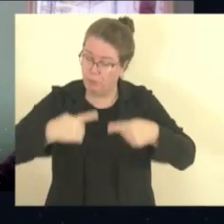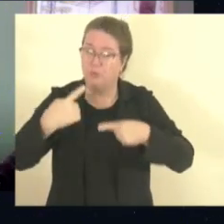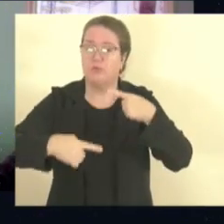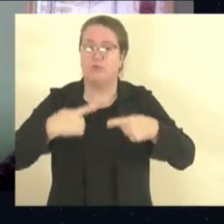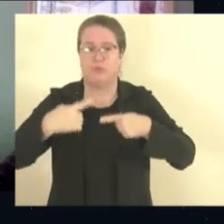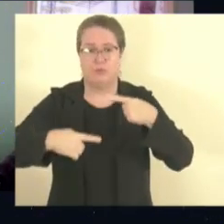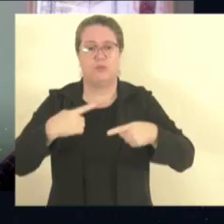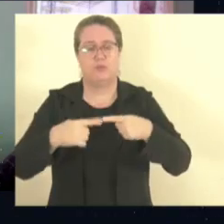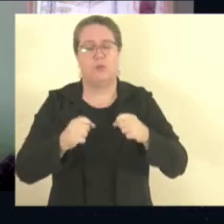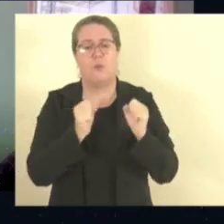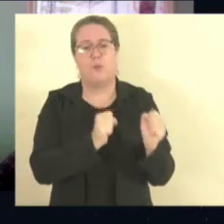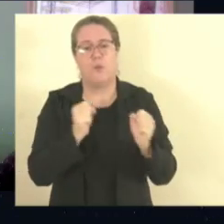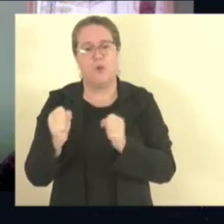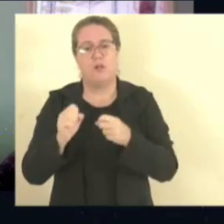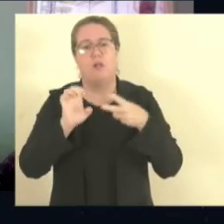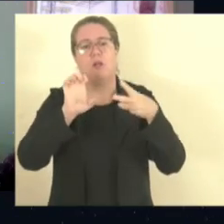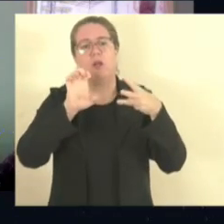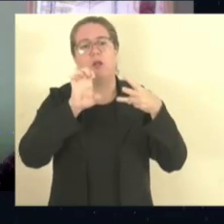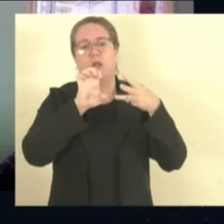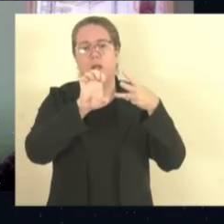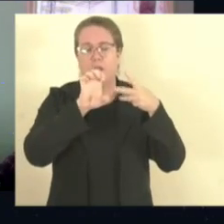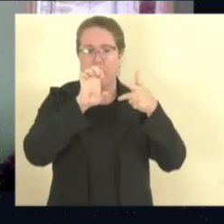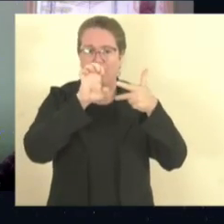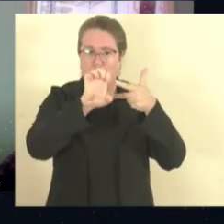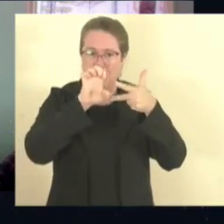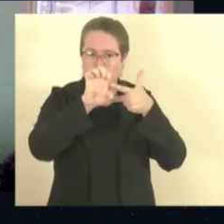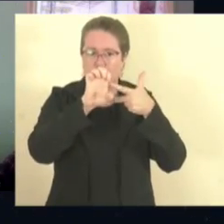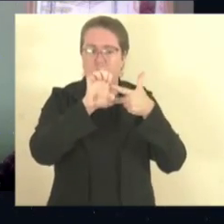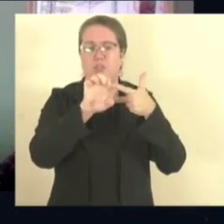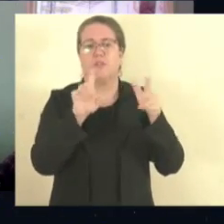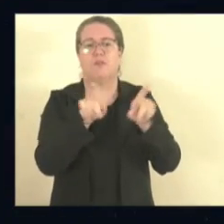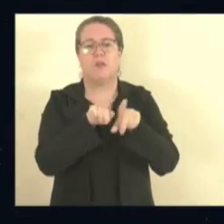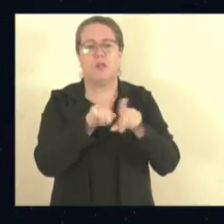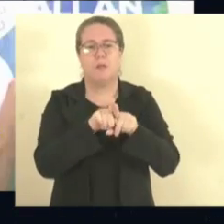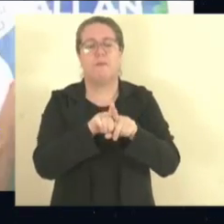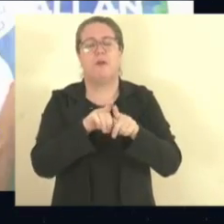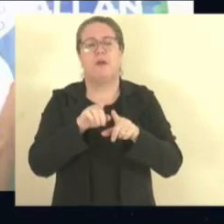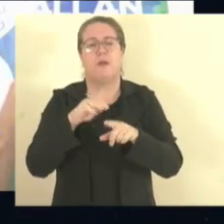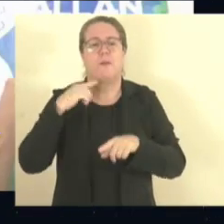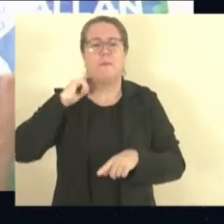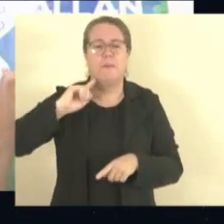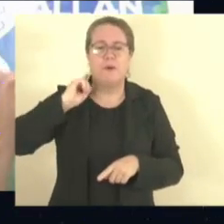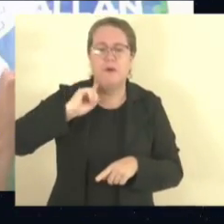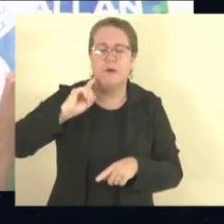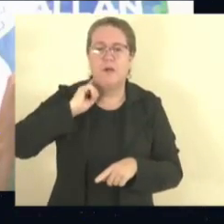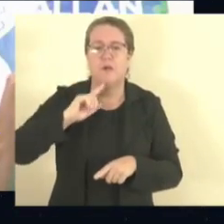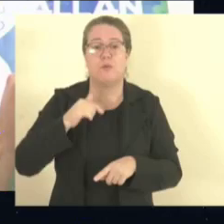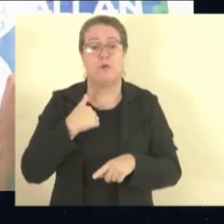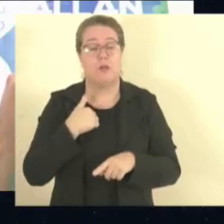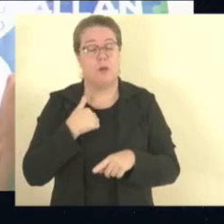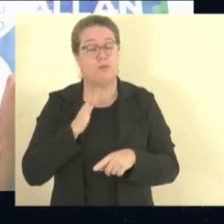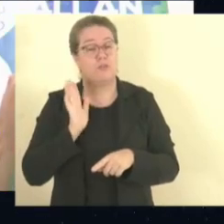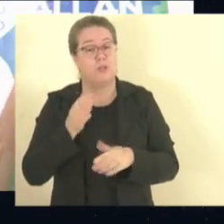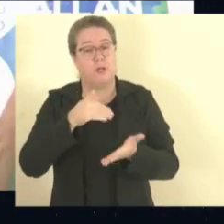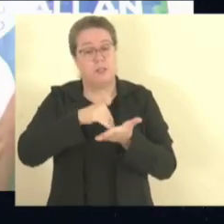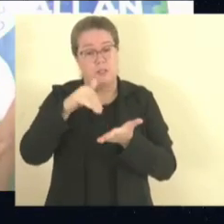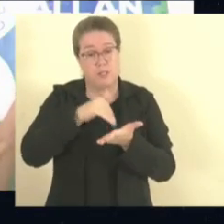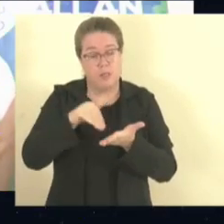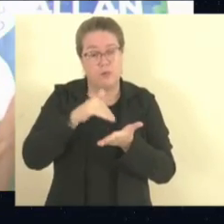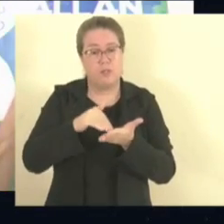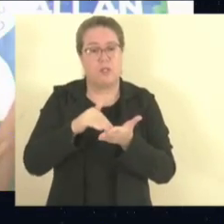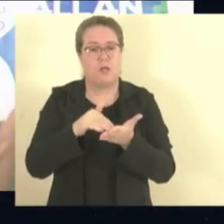dentro do Poder Executivo, com o Banco Interamericano de Desenvolvimento. Eu, como secretário de governo e depois como secretário de desenvolvimento,